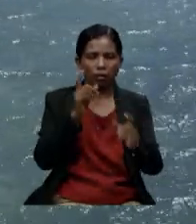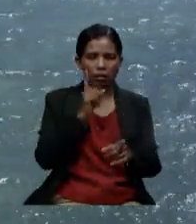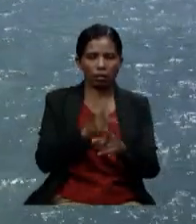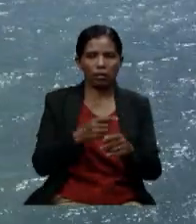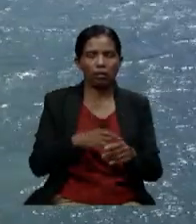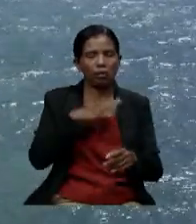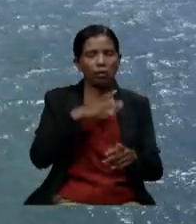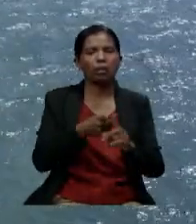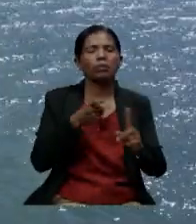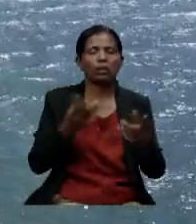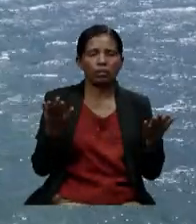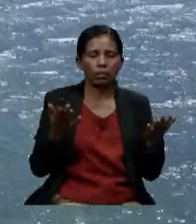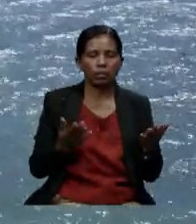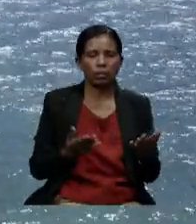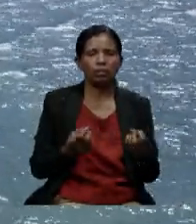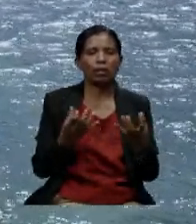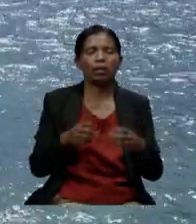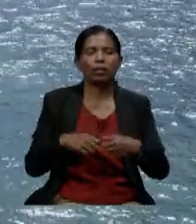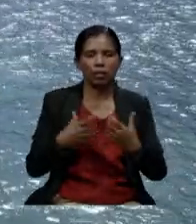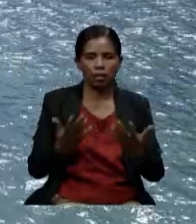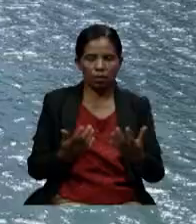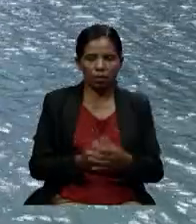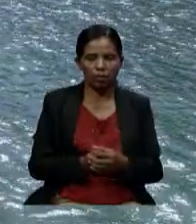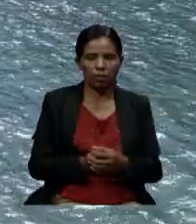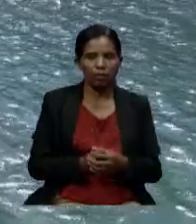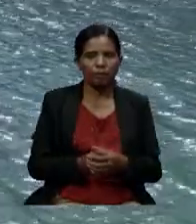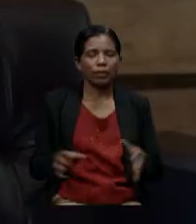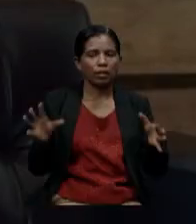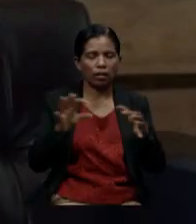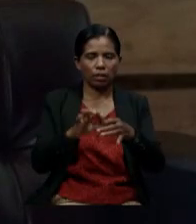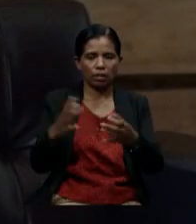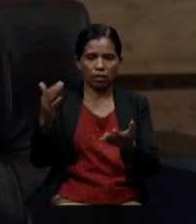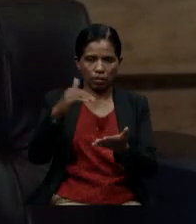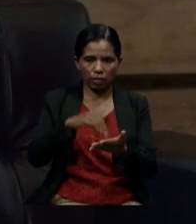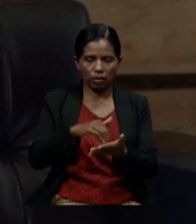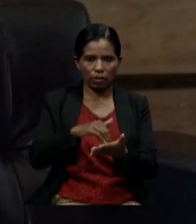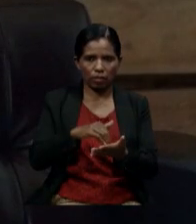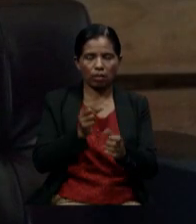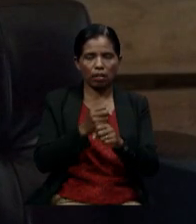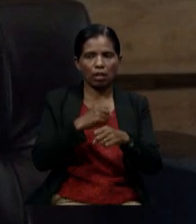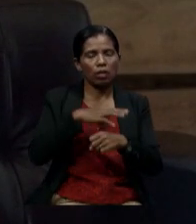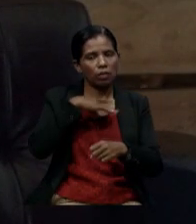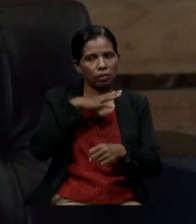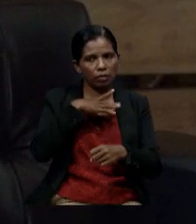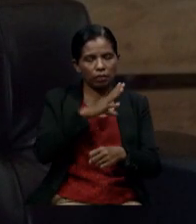ne maisi ne be kuantidad de hira entau liga fila fali ba produsaun lisu ne maka